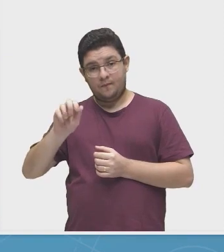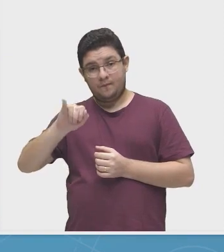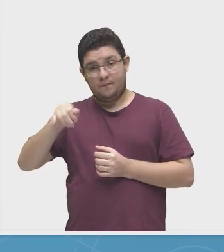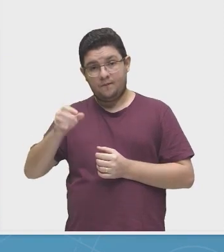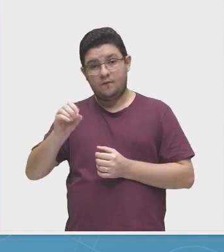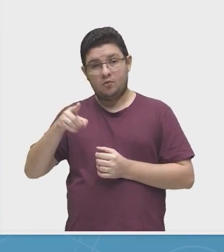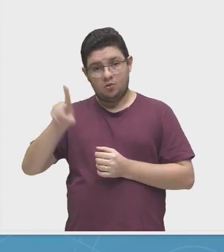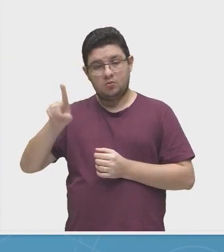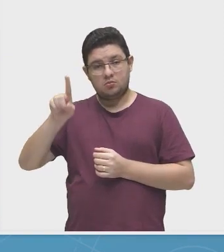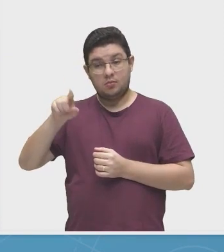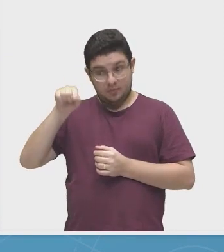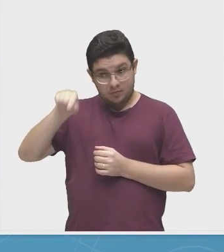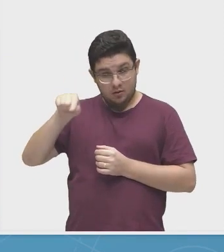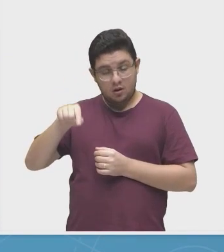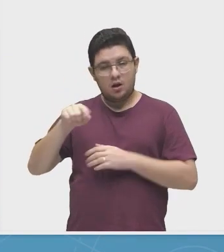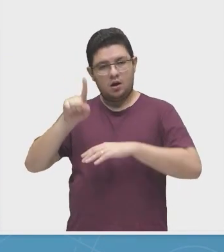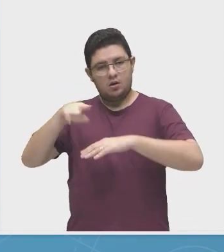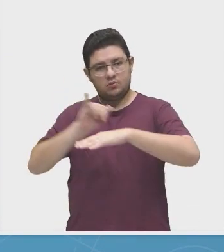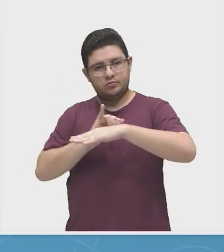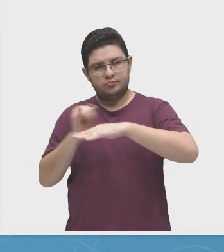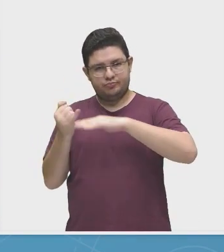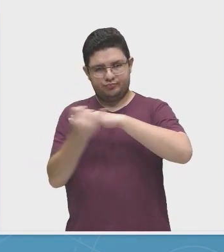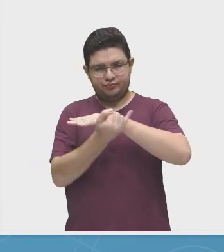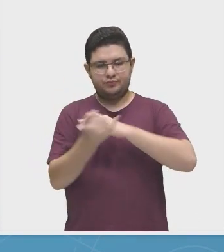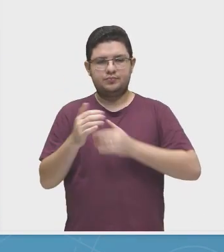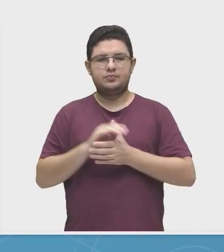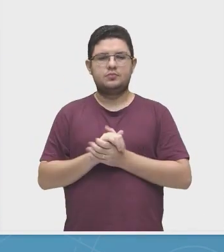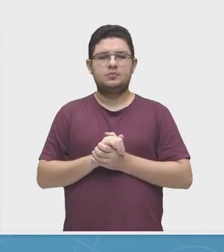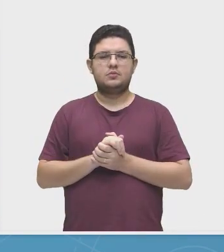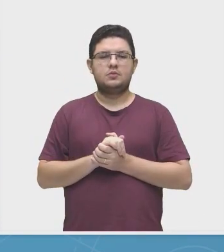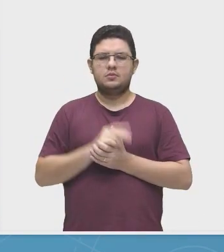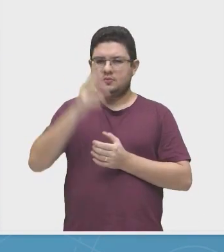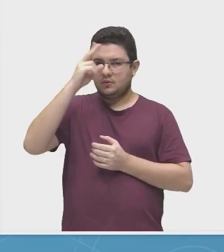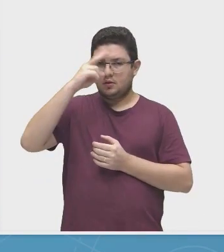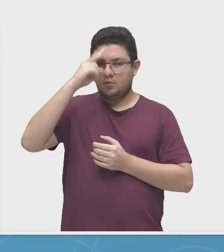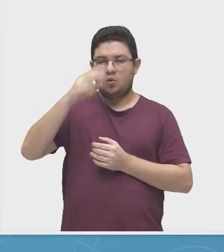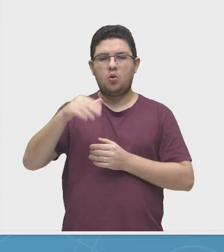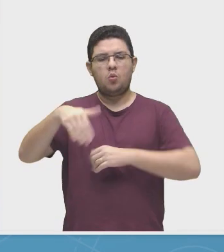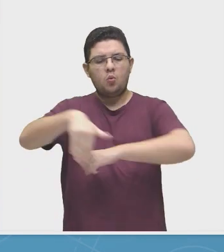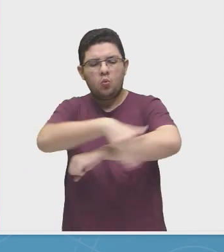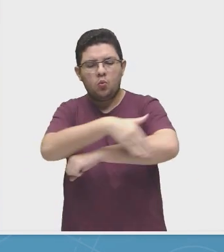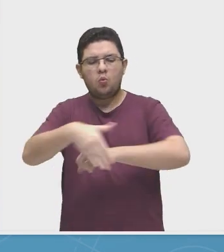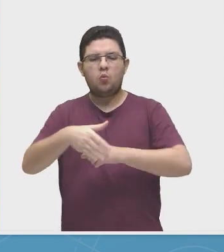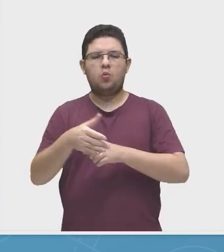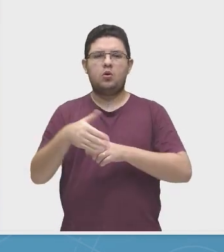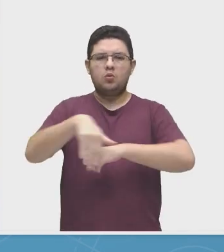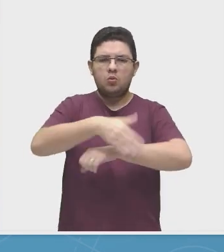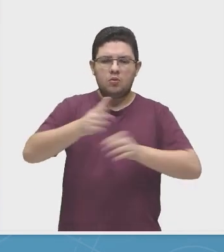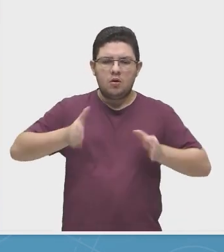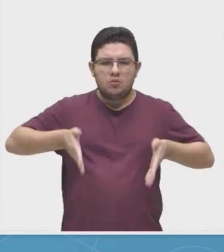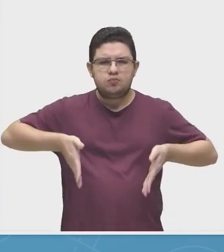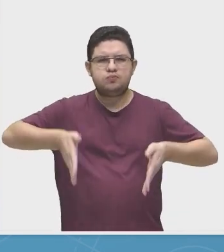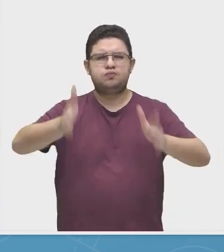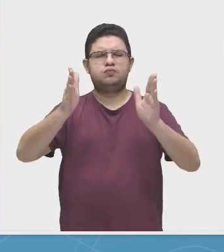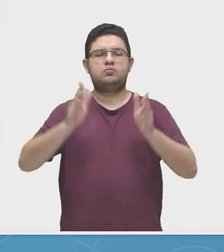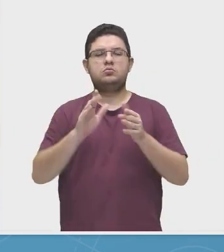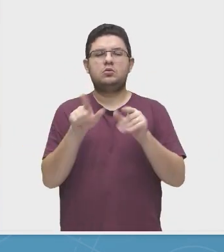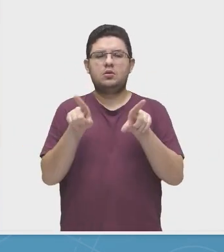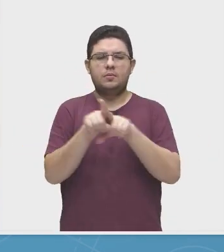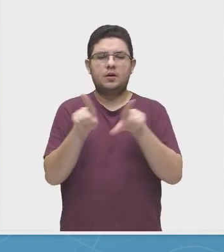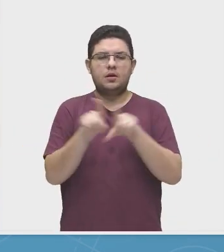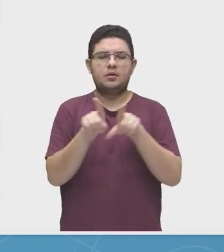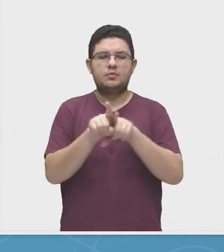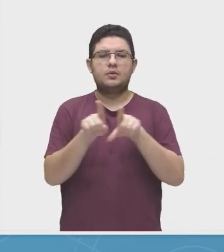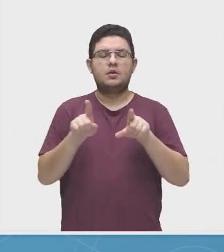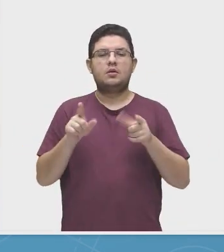sequência, então, né, nós estamos falando que rua, avenida, ilha, nós utilizamos on. Agora, on Manhattan.